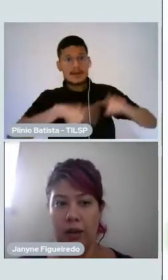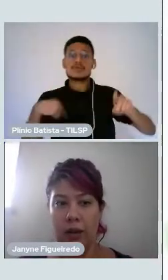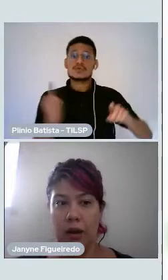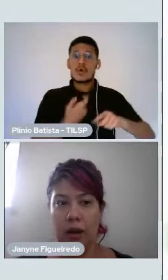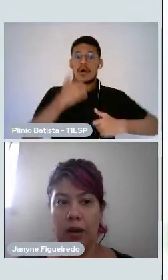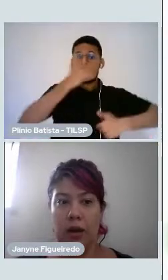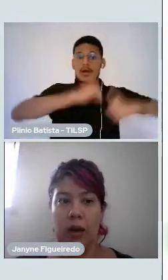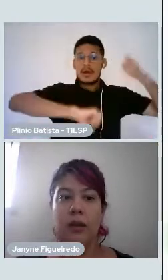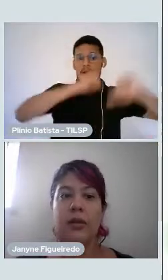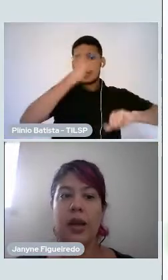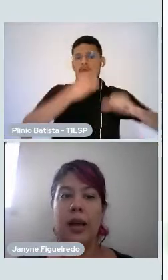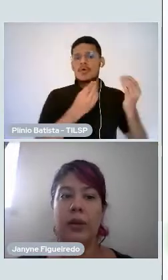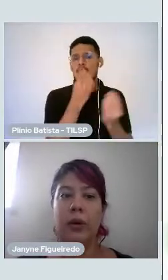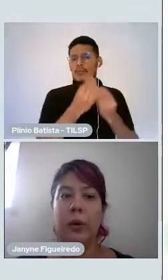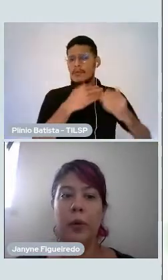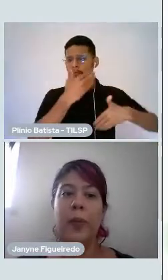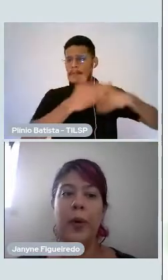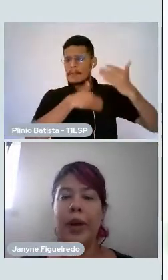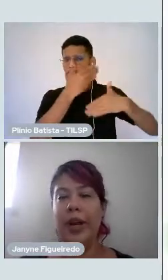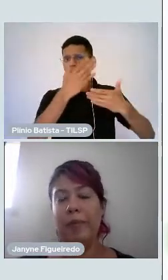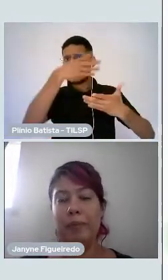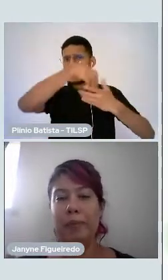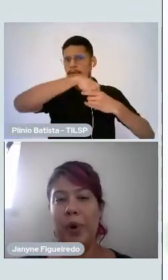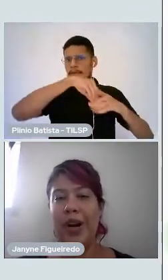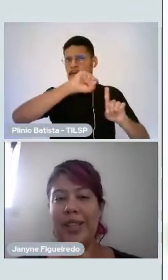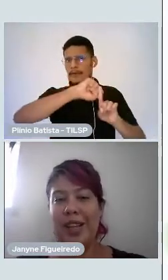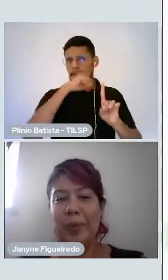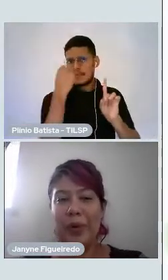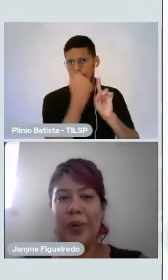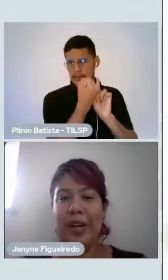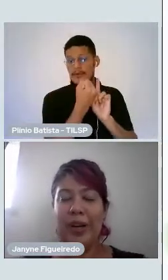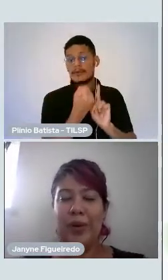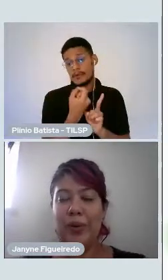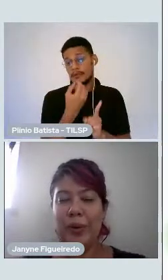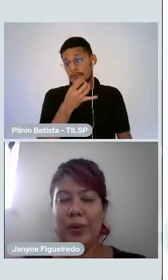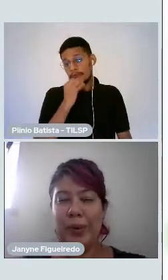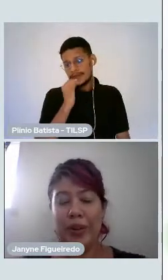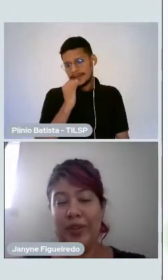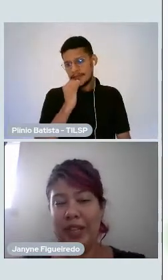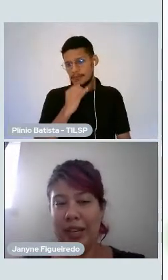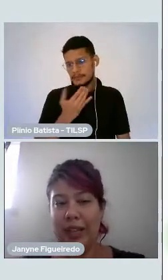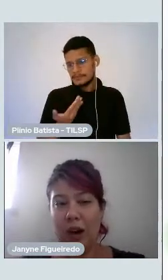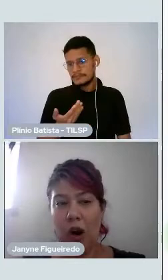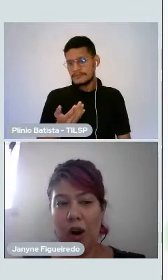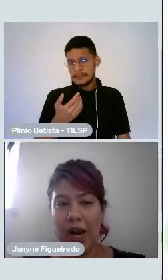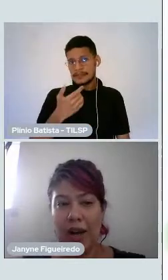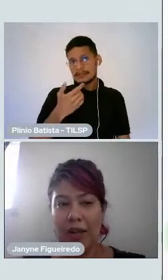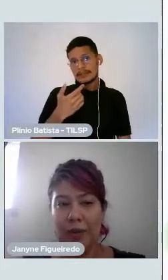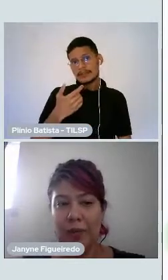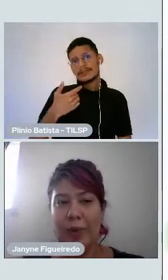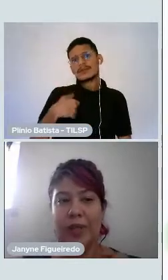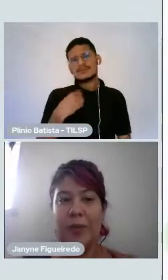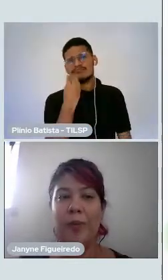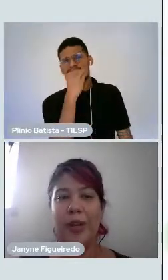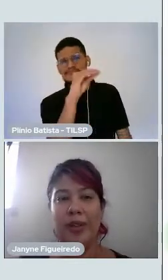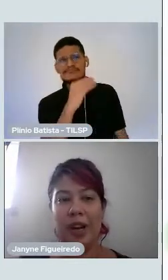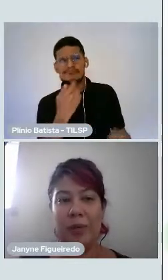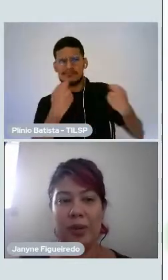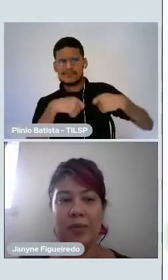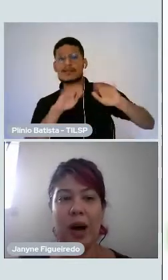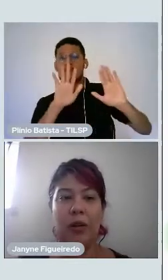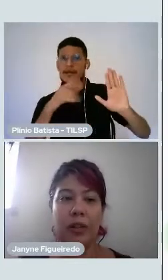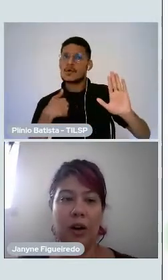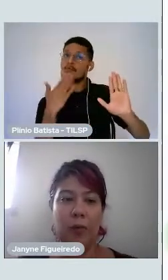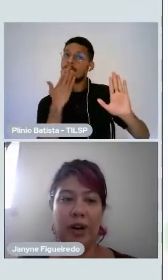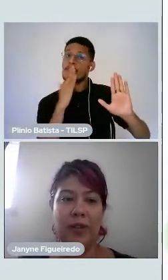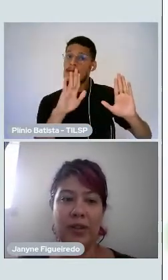sociedade, certo? Porque, por exemplo, eu devia ter até colocado, mas eu prometo que